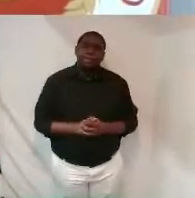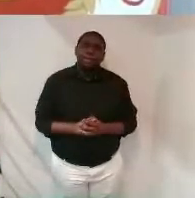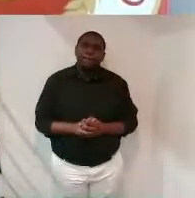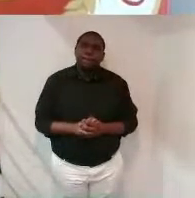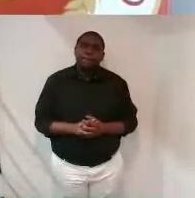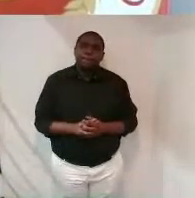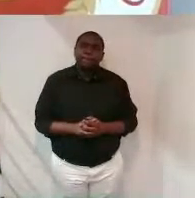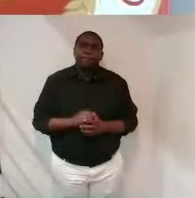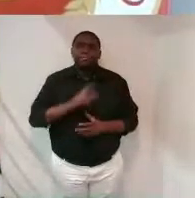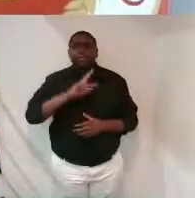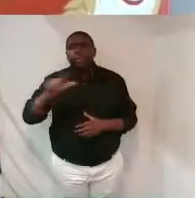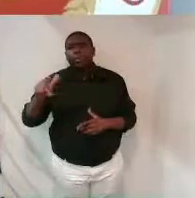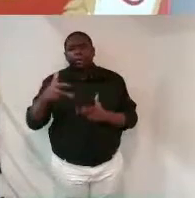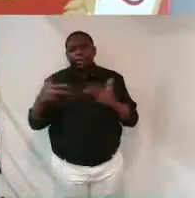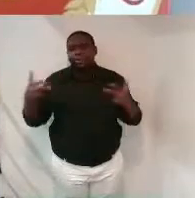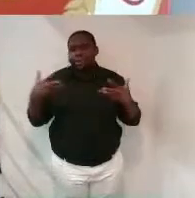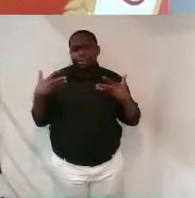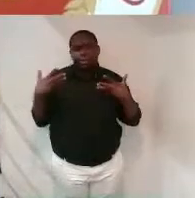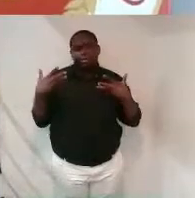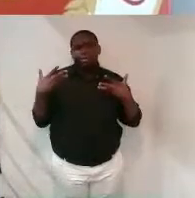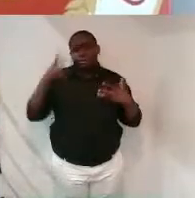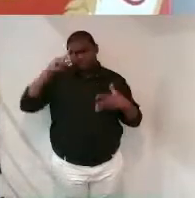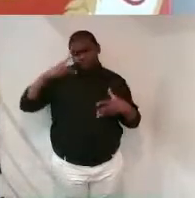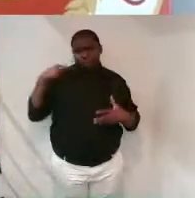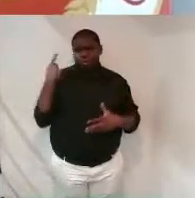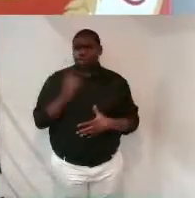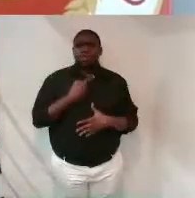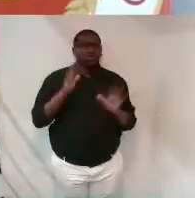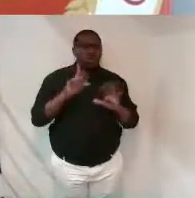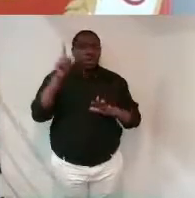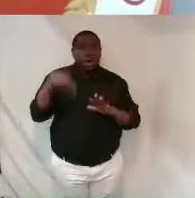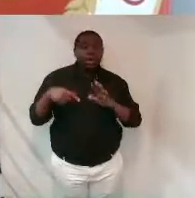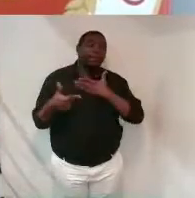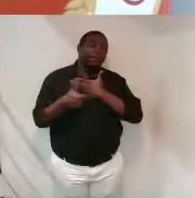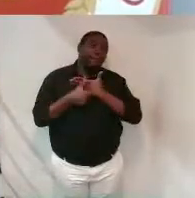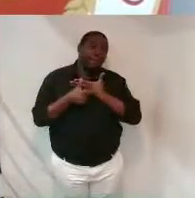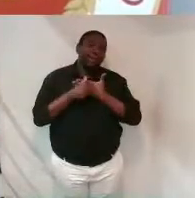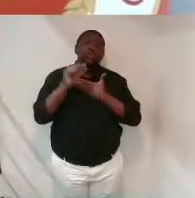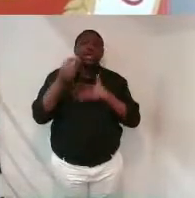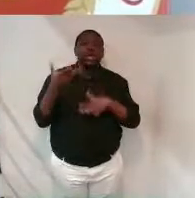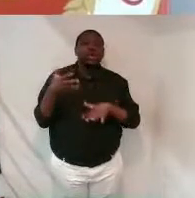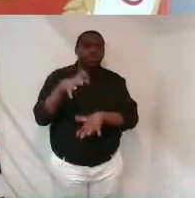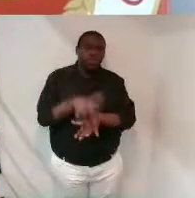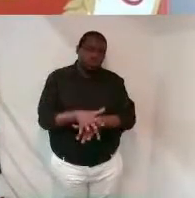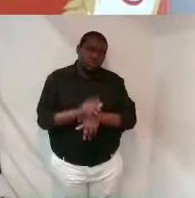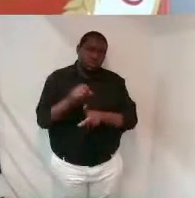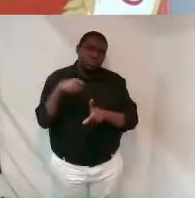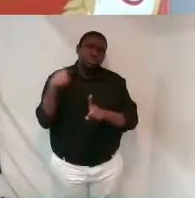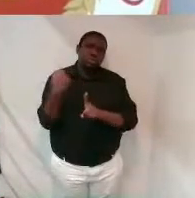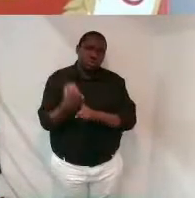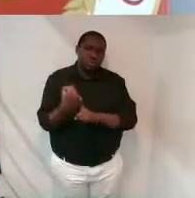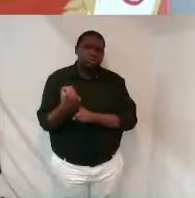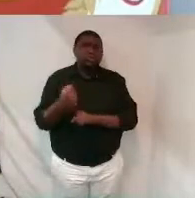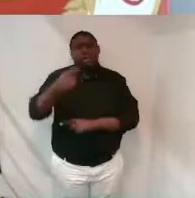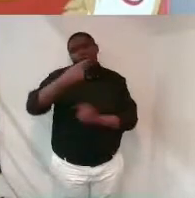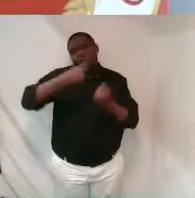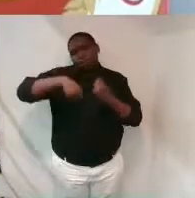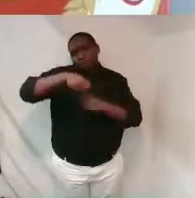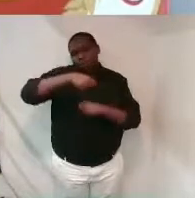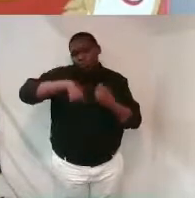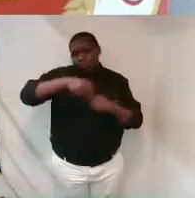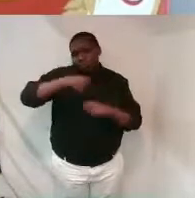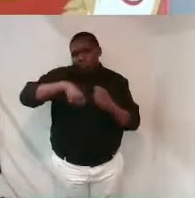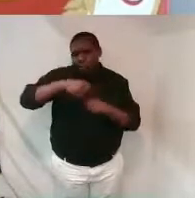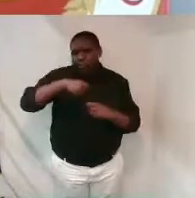nenhum benemérito nosso, é função institucional, na inclusão socioprodutiva, socioeconômica